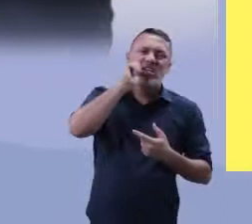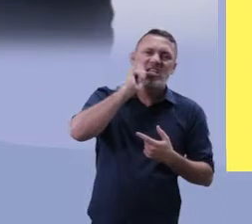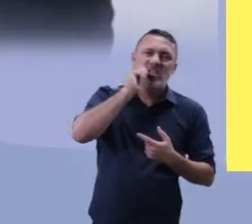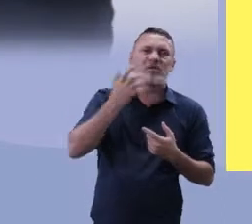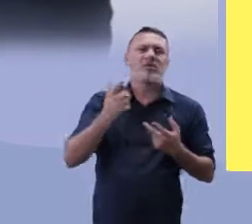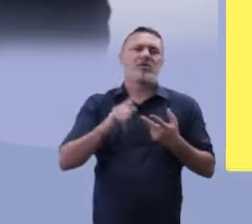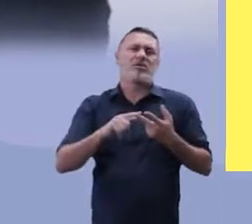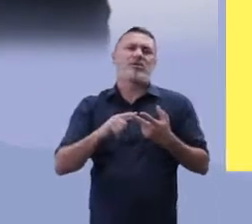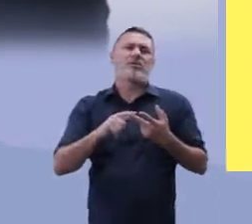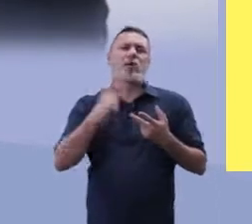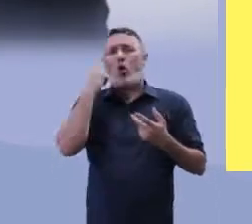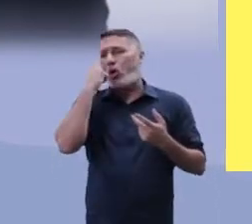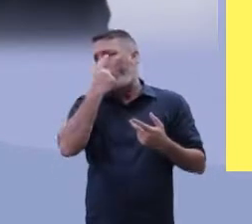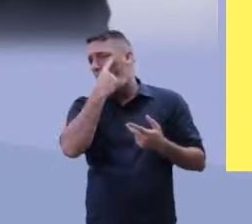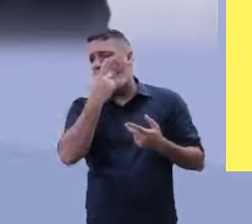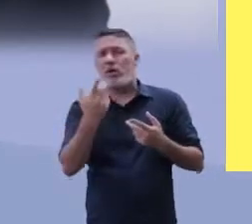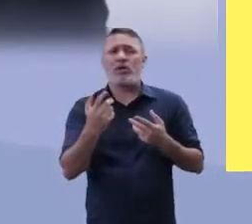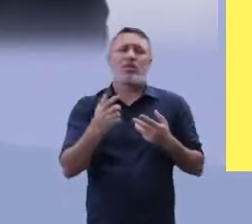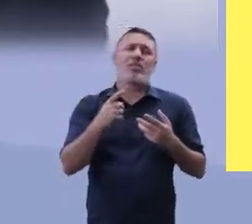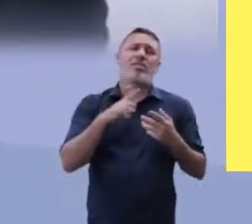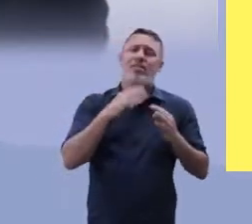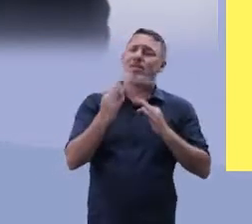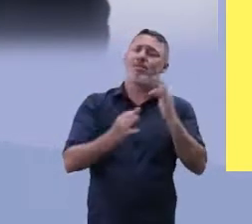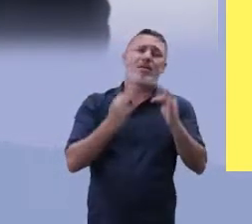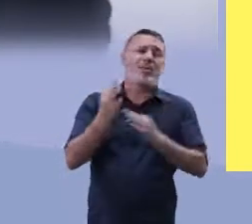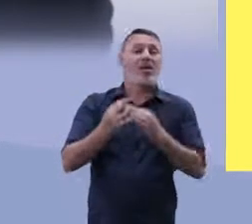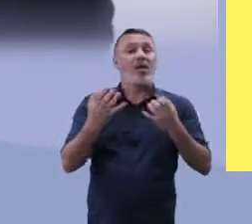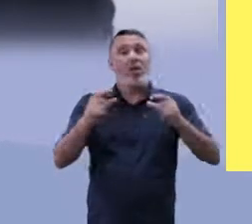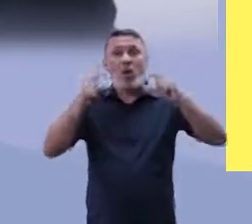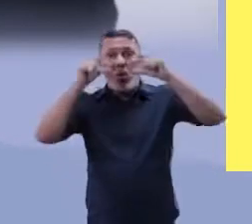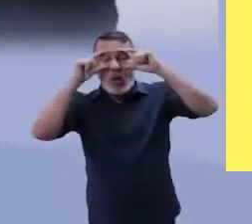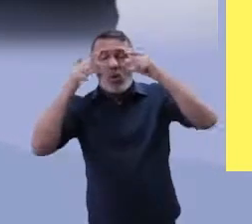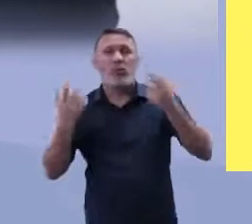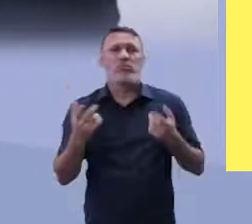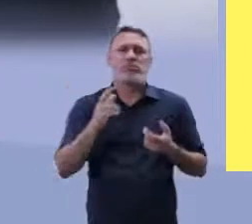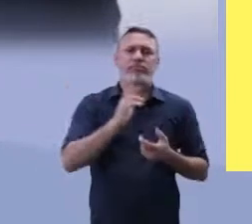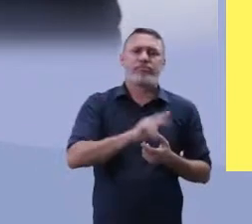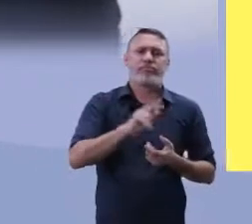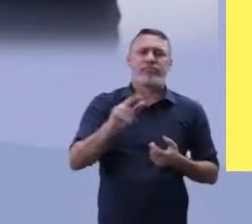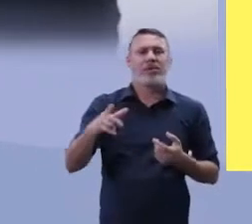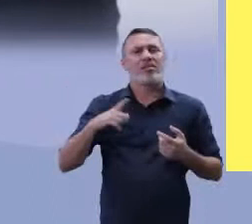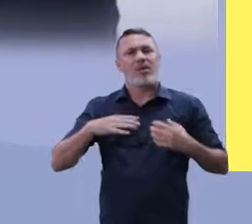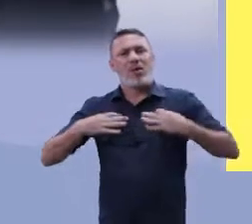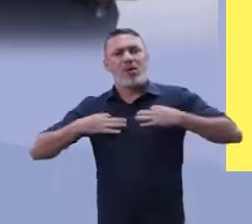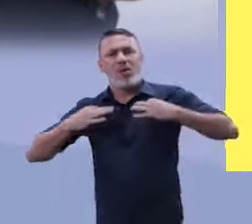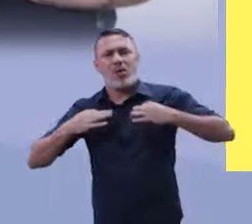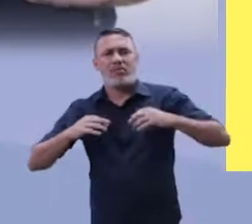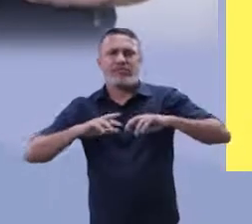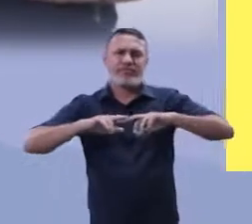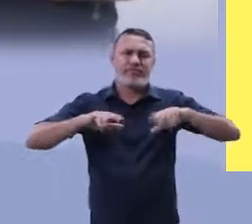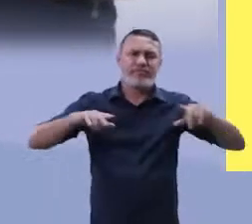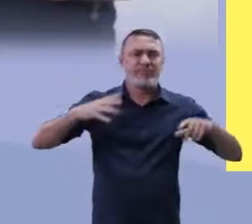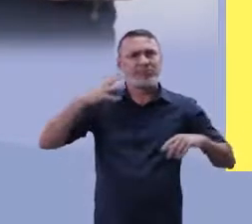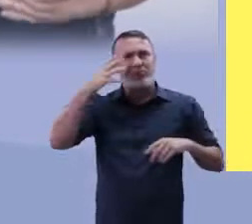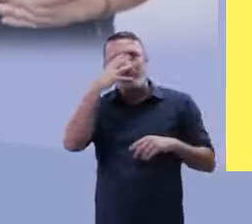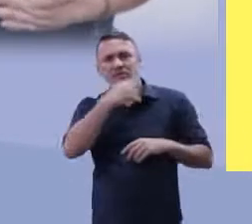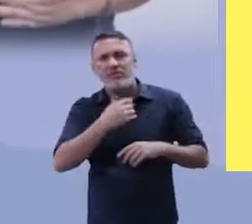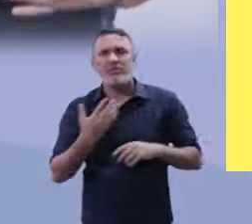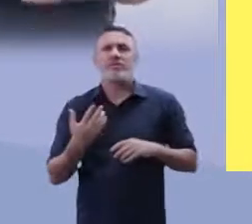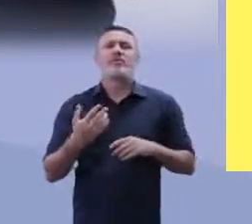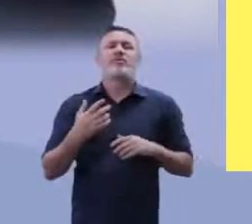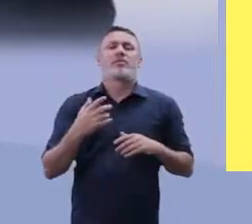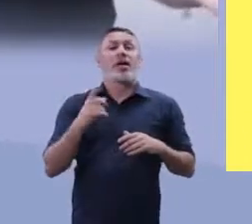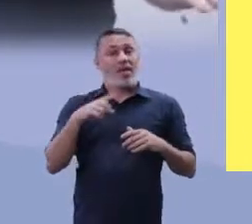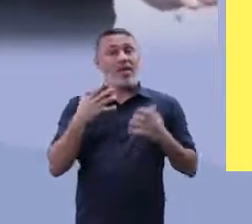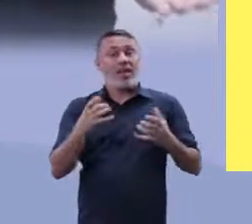médico, queriam tratar seus olhos, queriam fazer óculos, ter vestuários